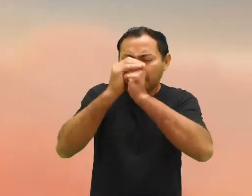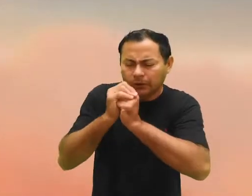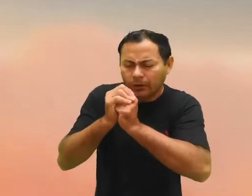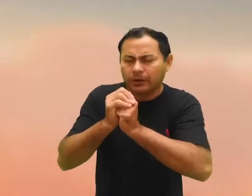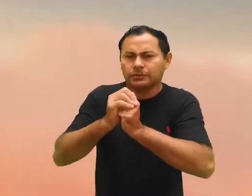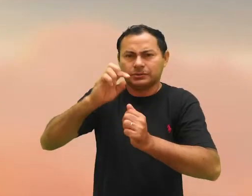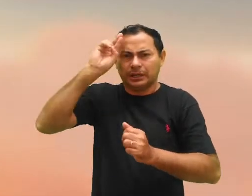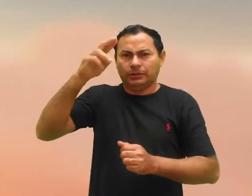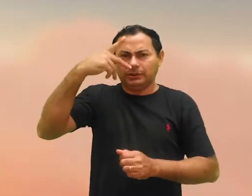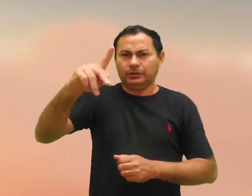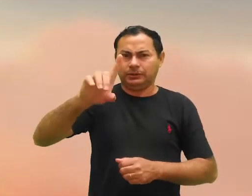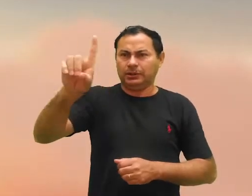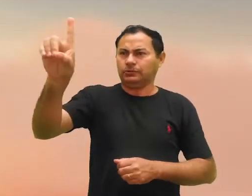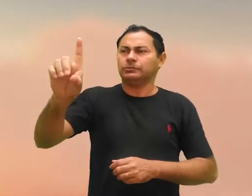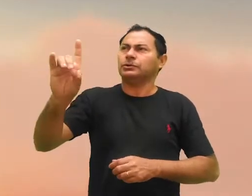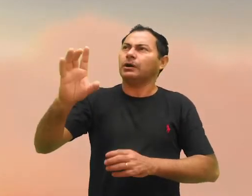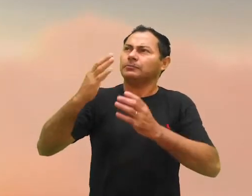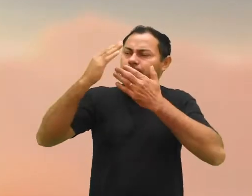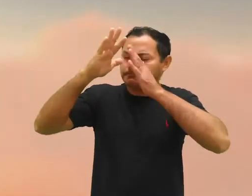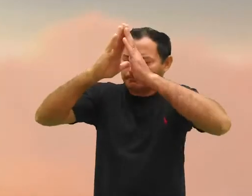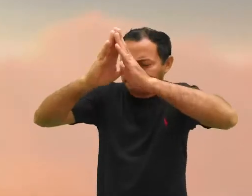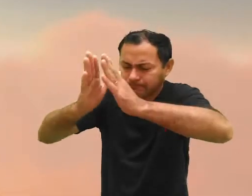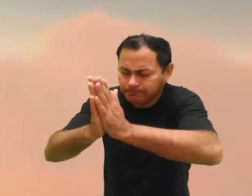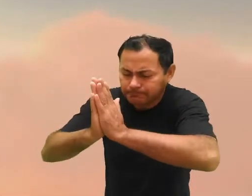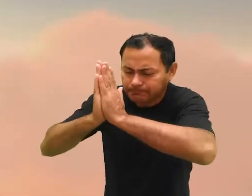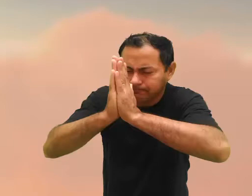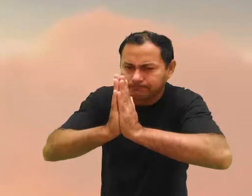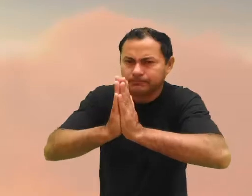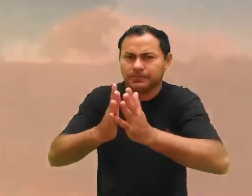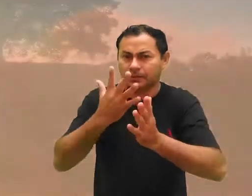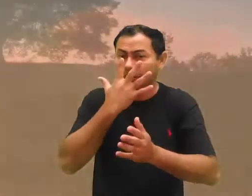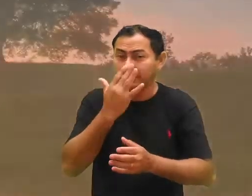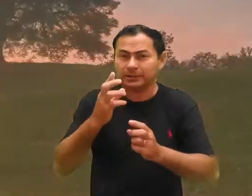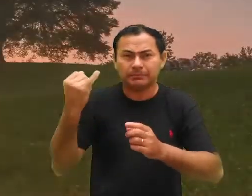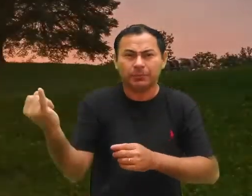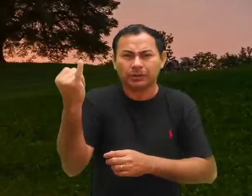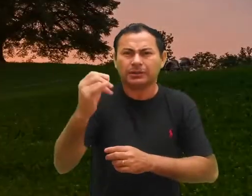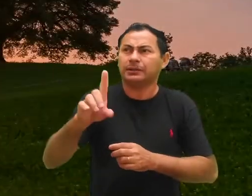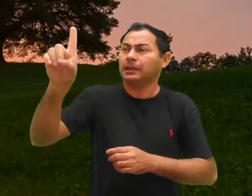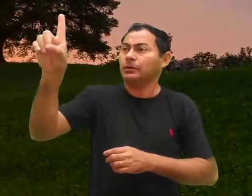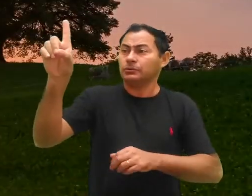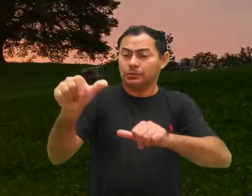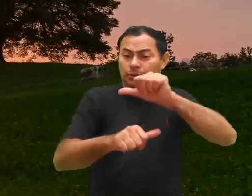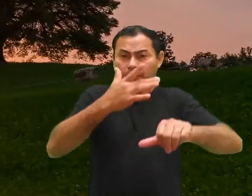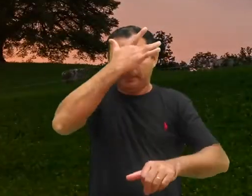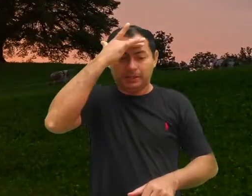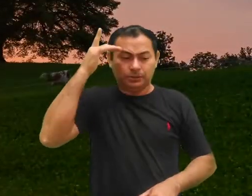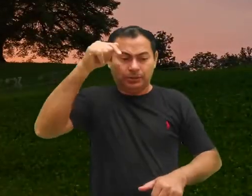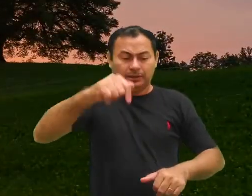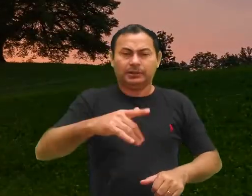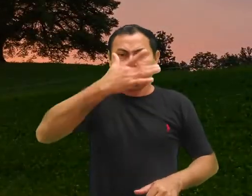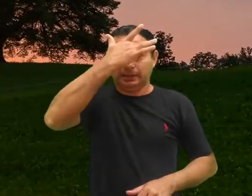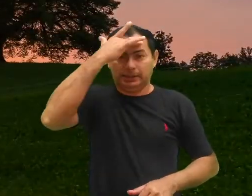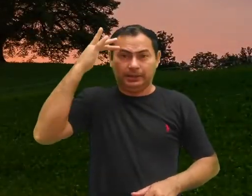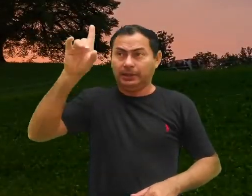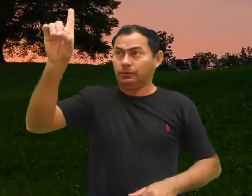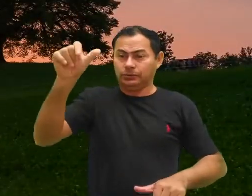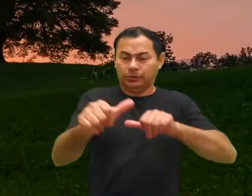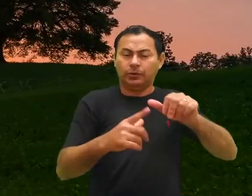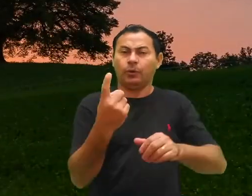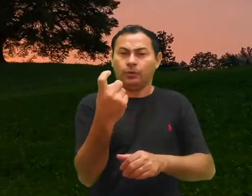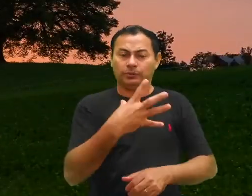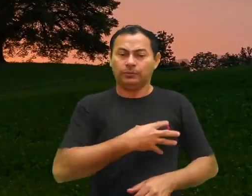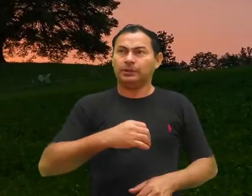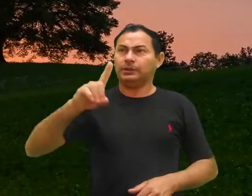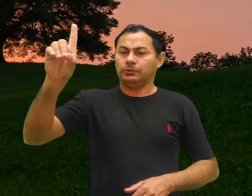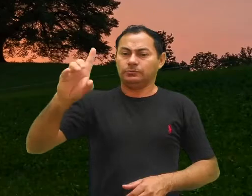escrito, adore o Senhor o seu Deus e só a ele preste culto. Você não acha muito importante observar que quando Deus se tornou homem, o Deus